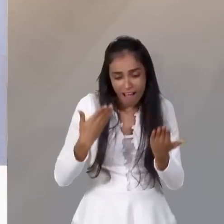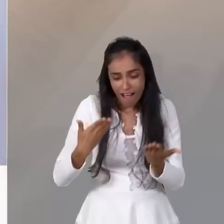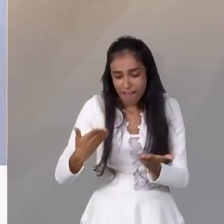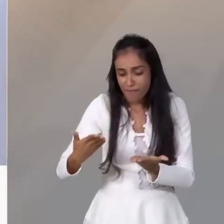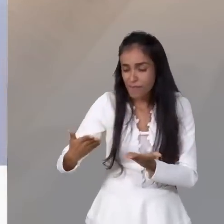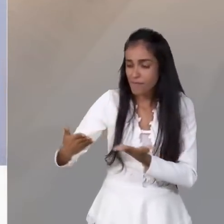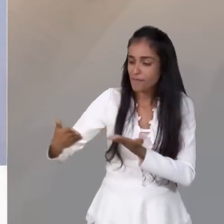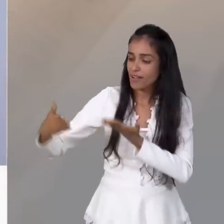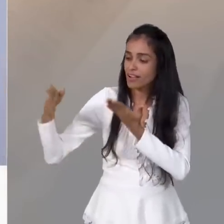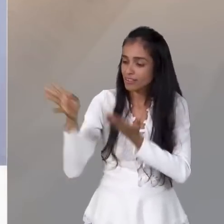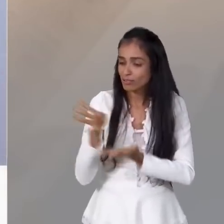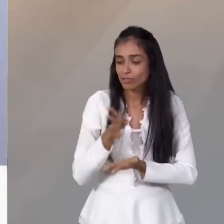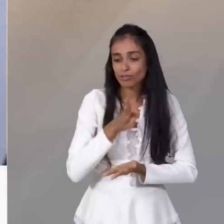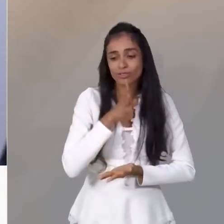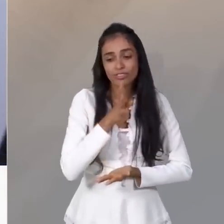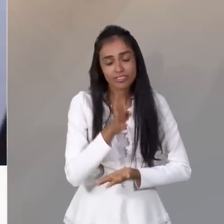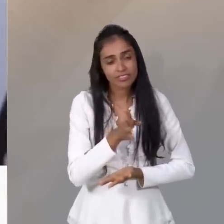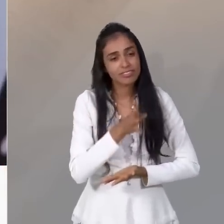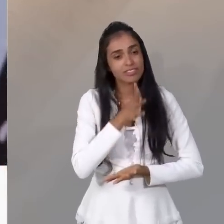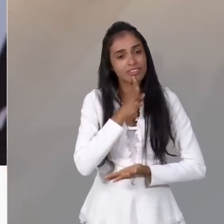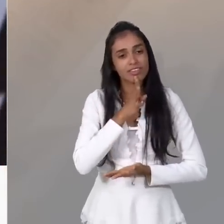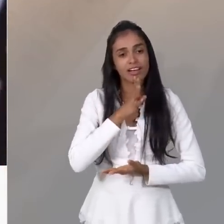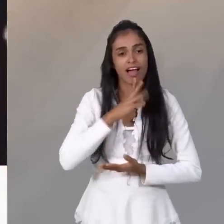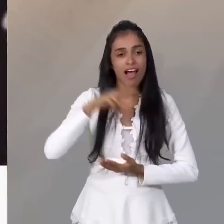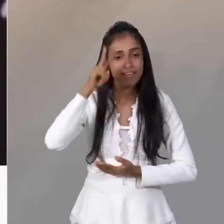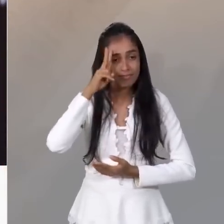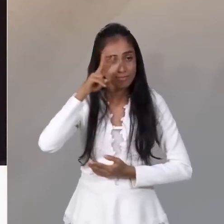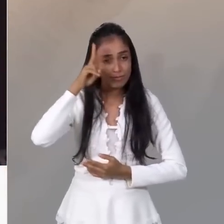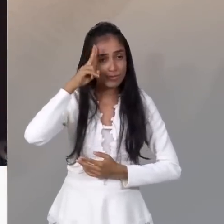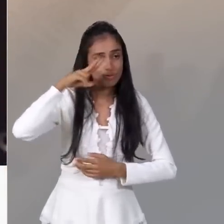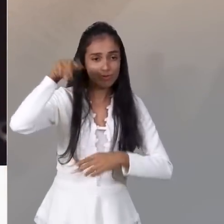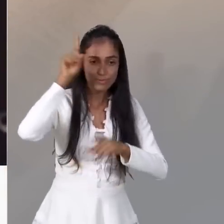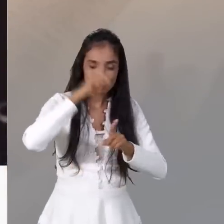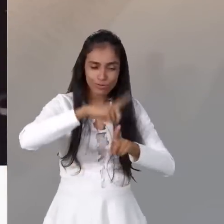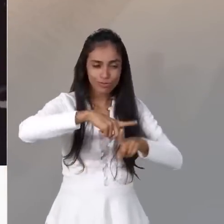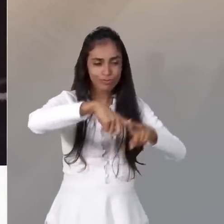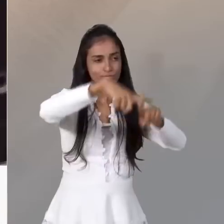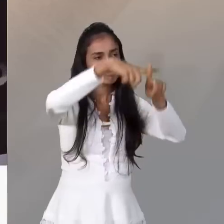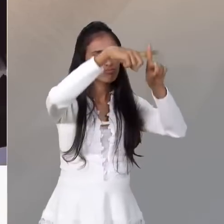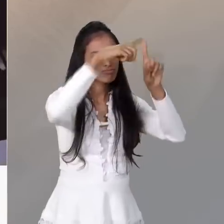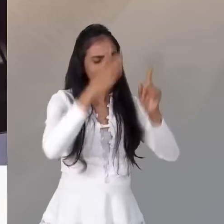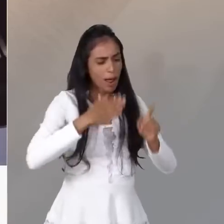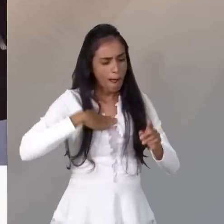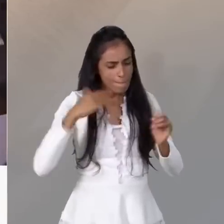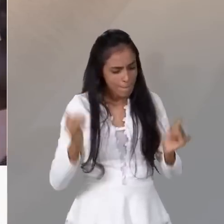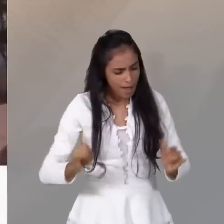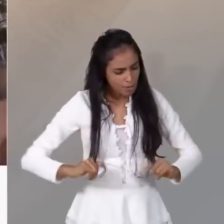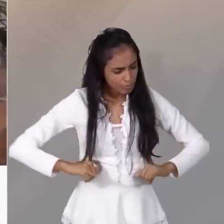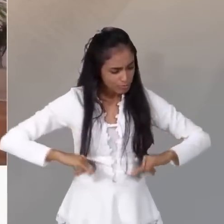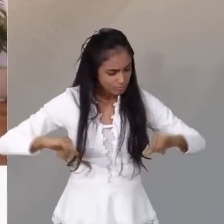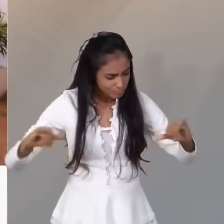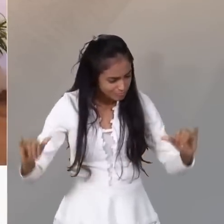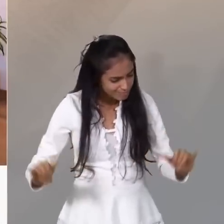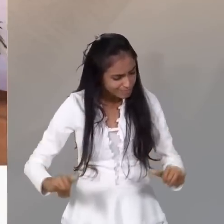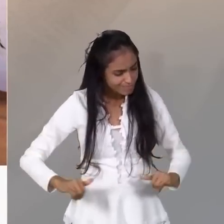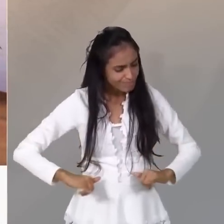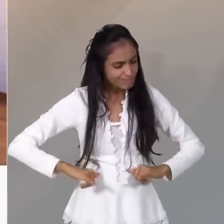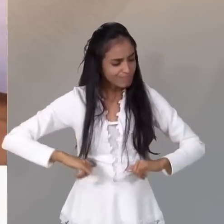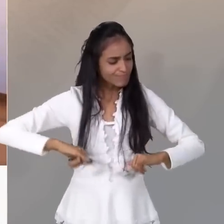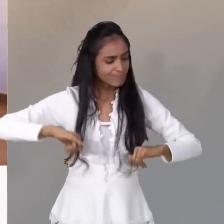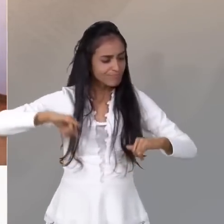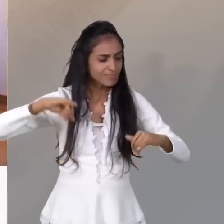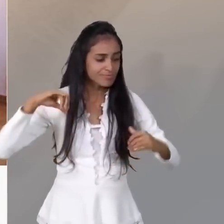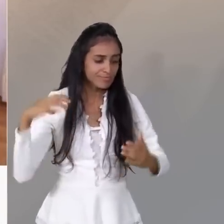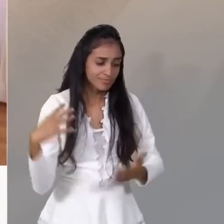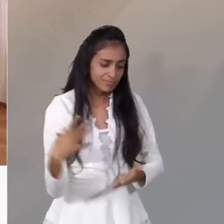vem escutar o que eu fiz por ti, tudo que